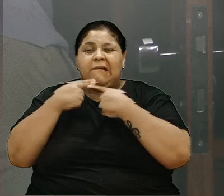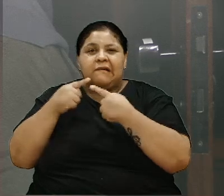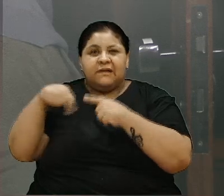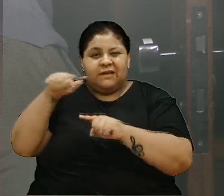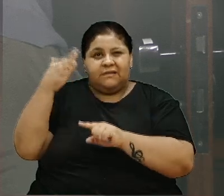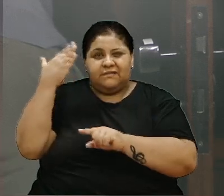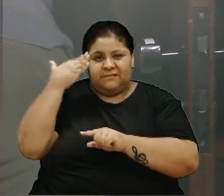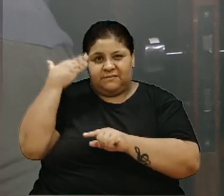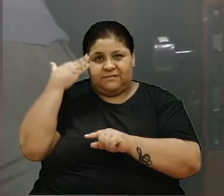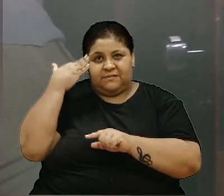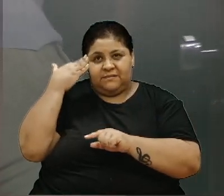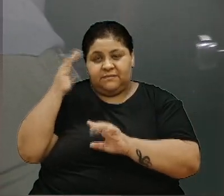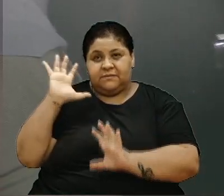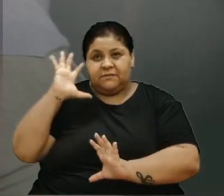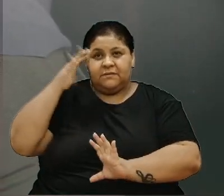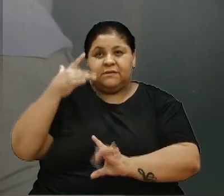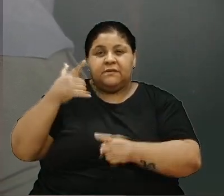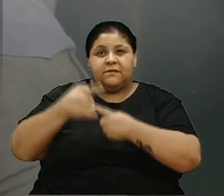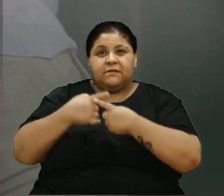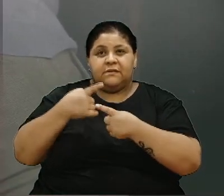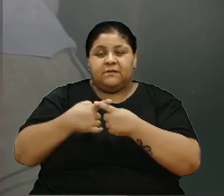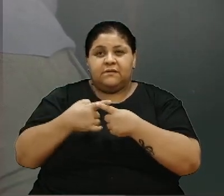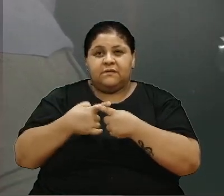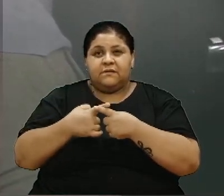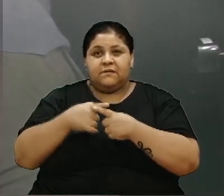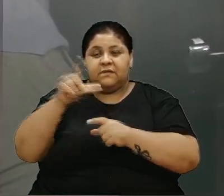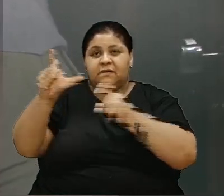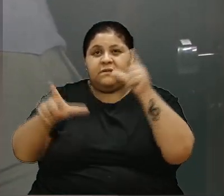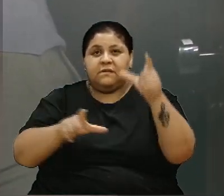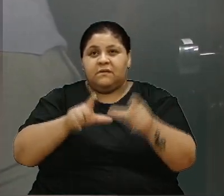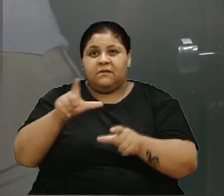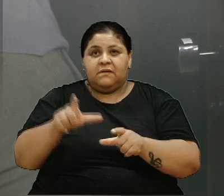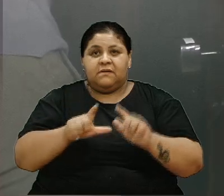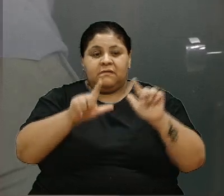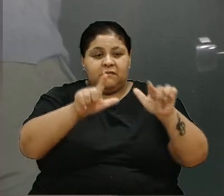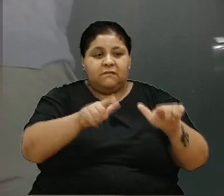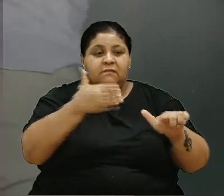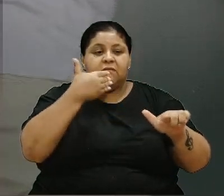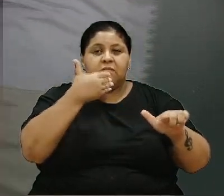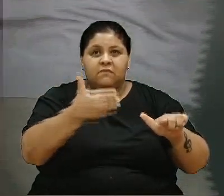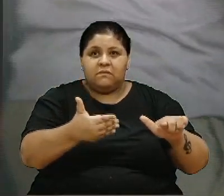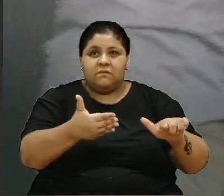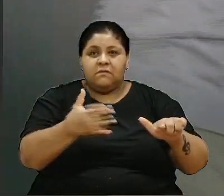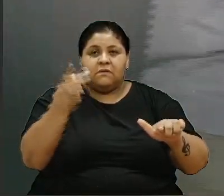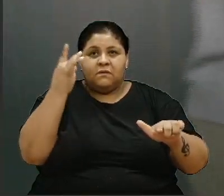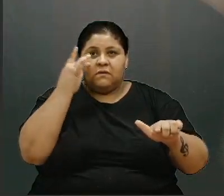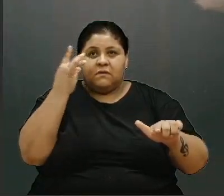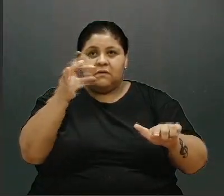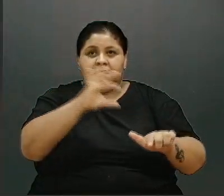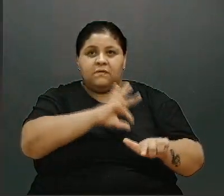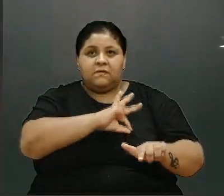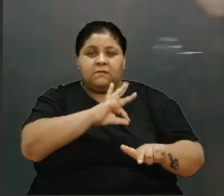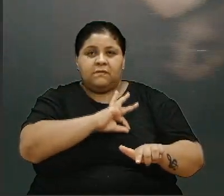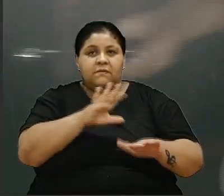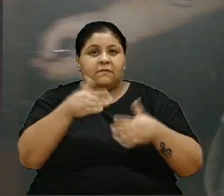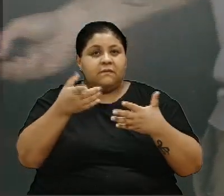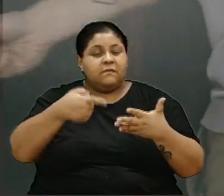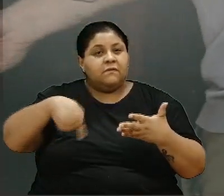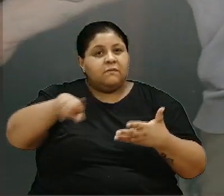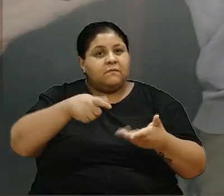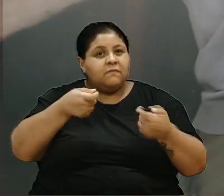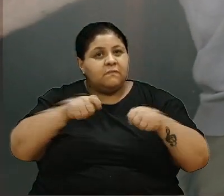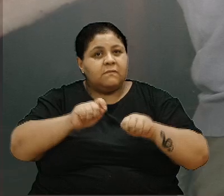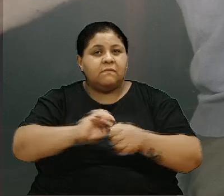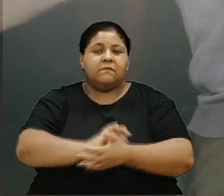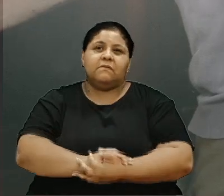que isso aconteceu porque também os moradores do local solicitaram, provavelmente, a presença da brigada. Uma parte, vereador. Então, nós precisamos